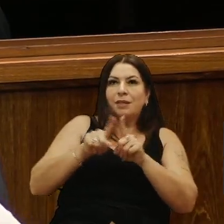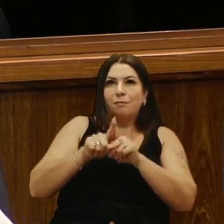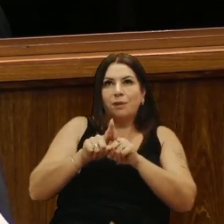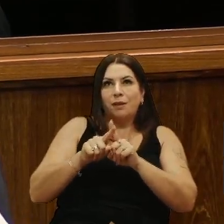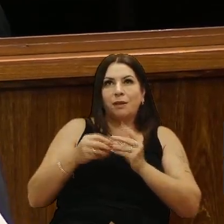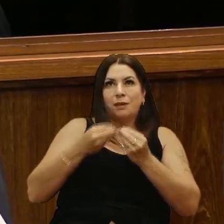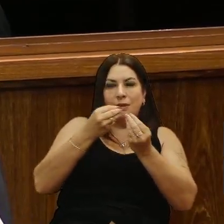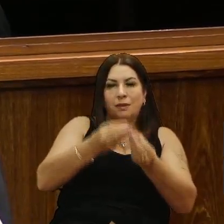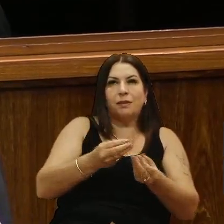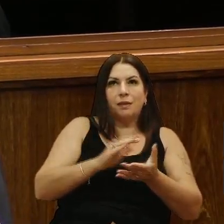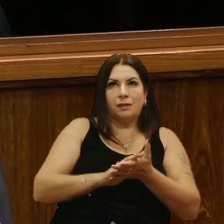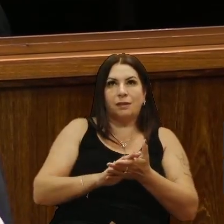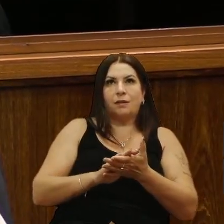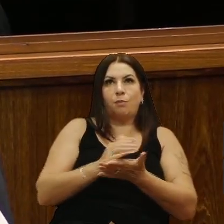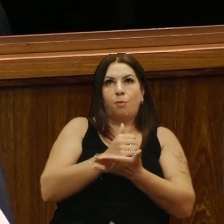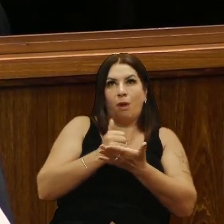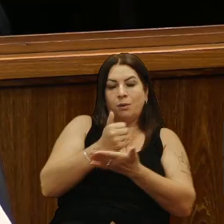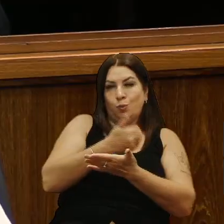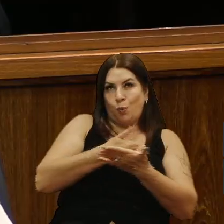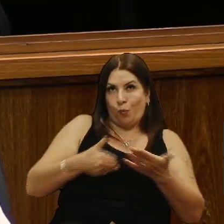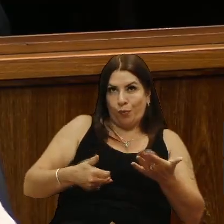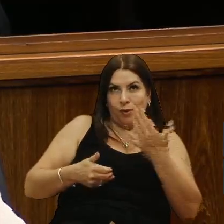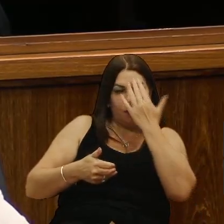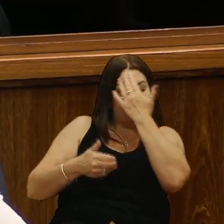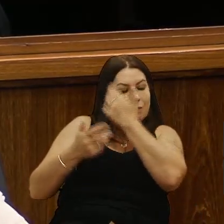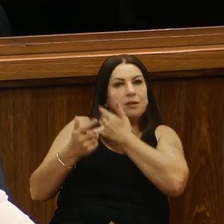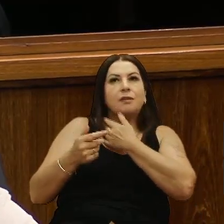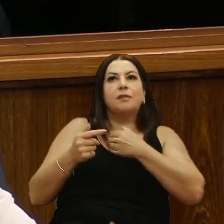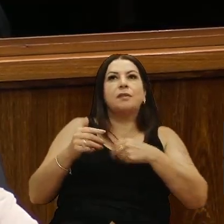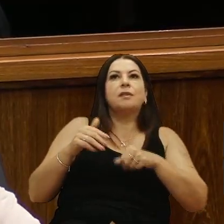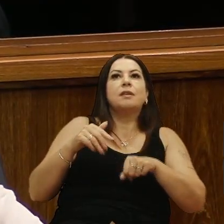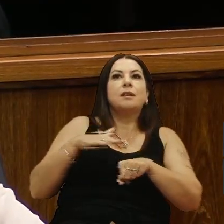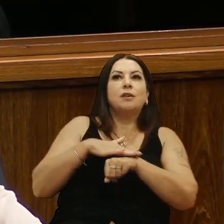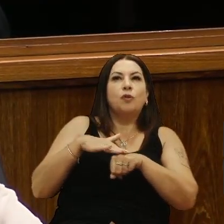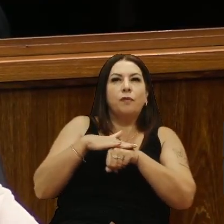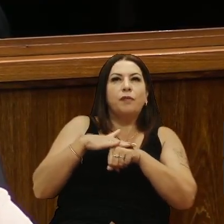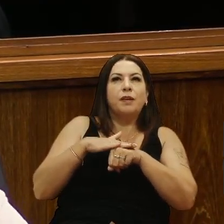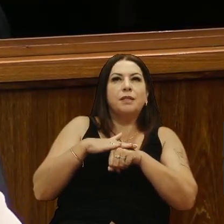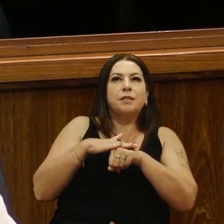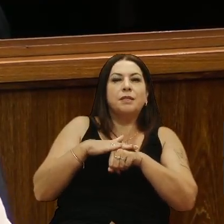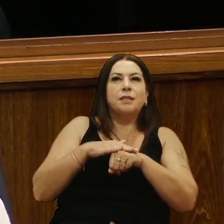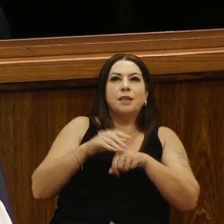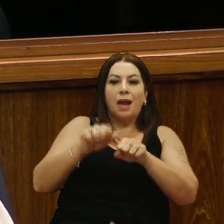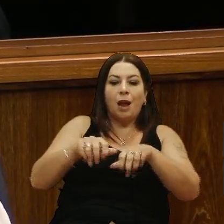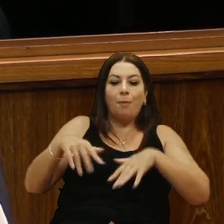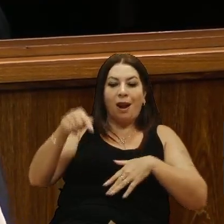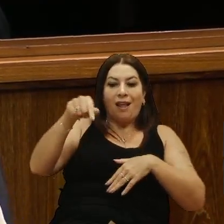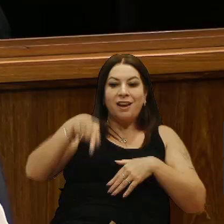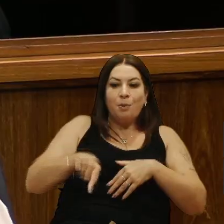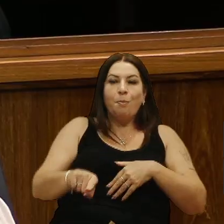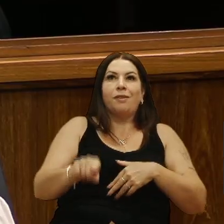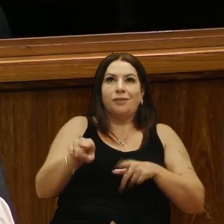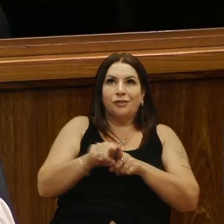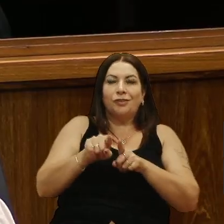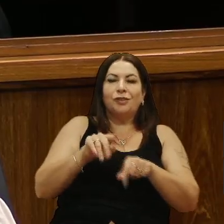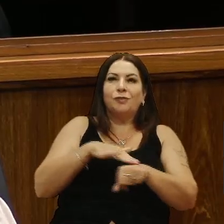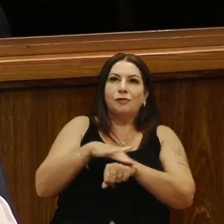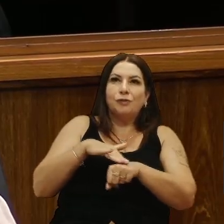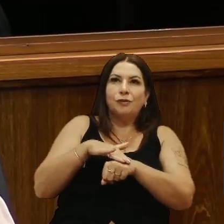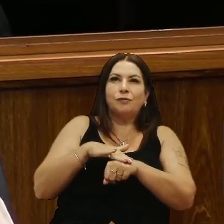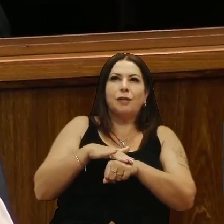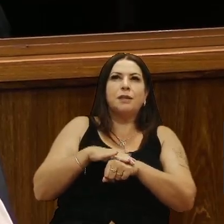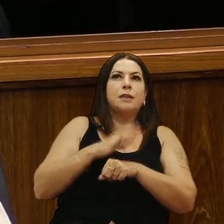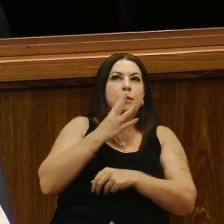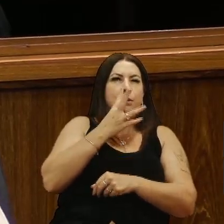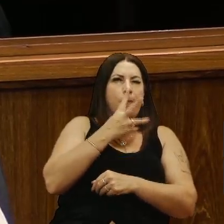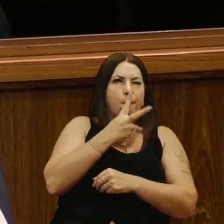que entregar para a base do governo. A conversa ali embaixo no plenarinho, ela foi uma conversa